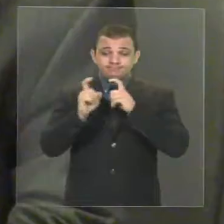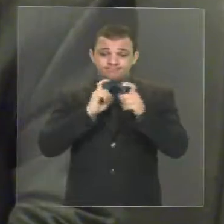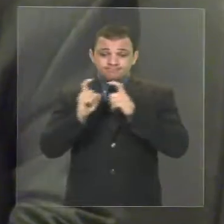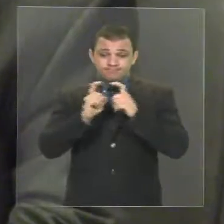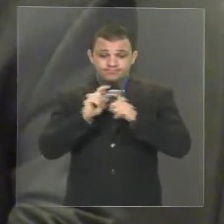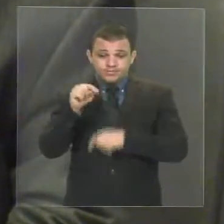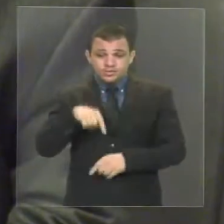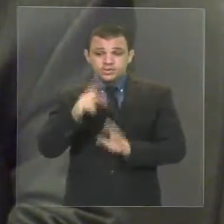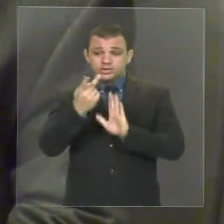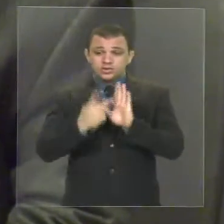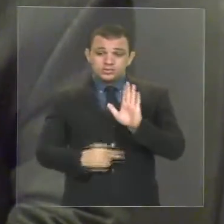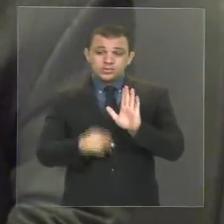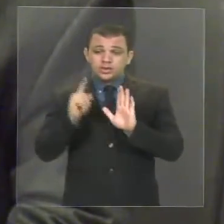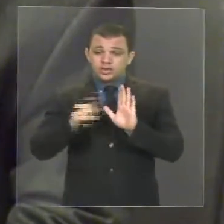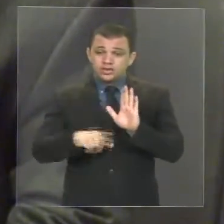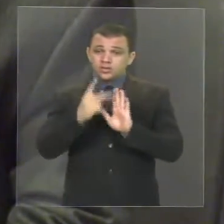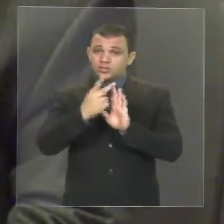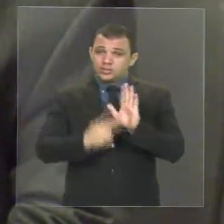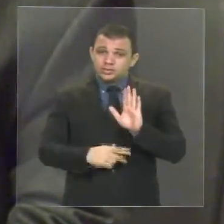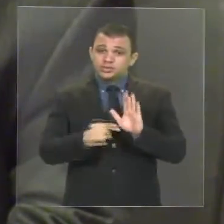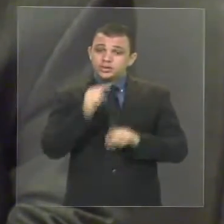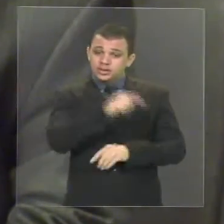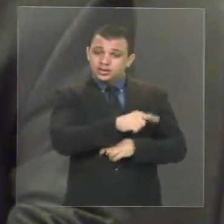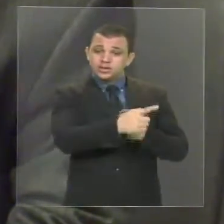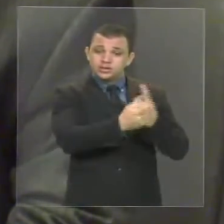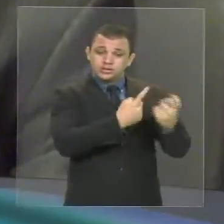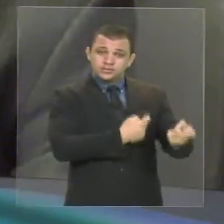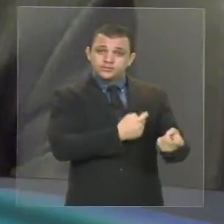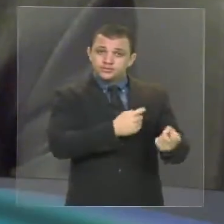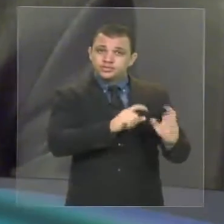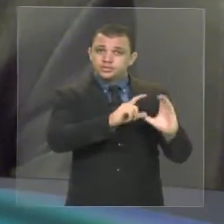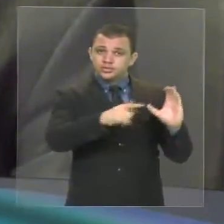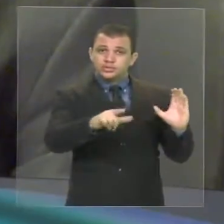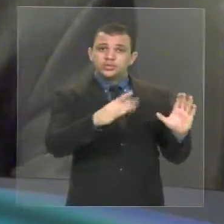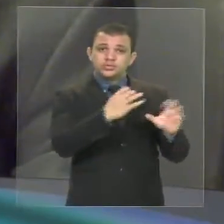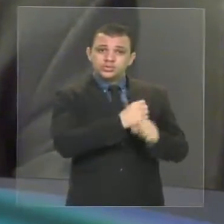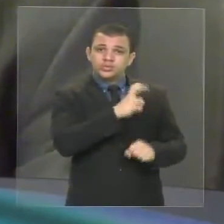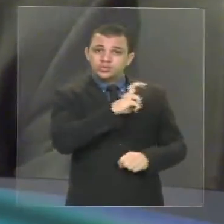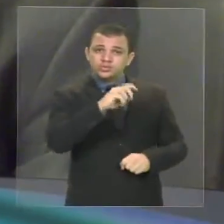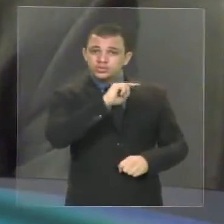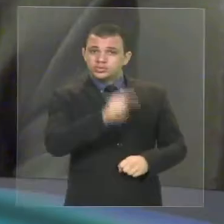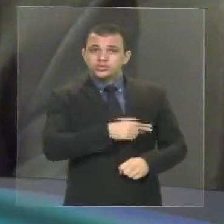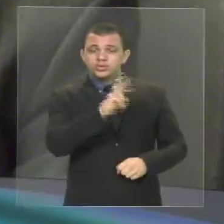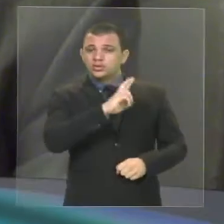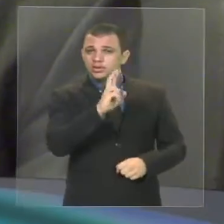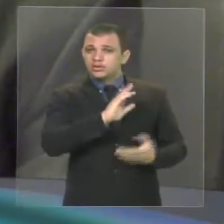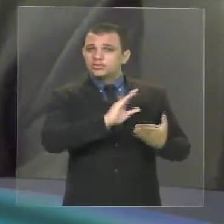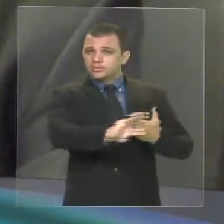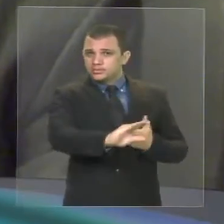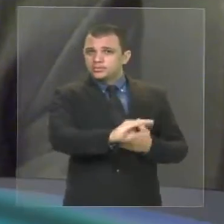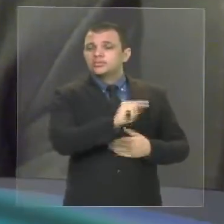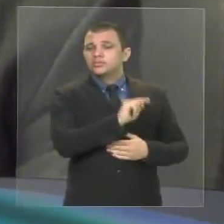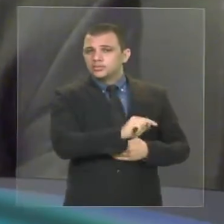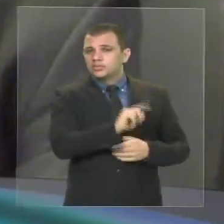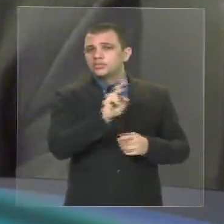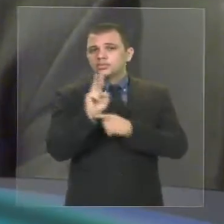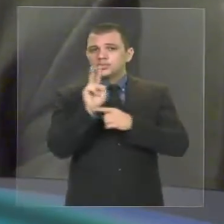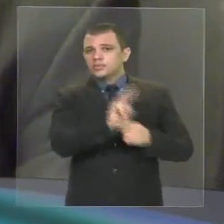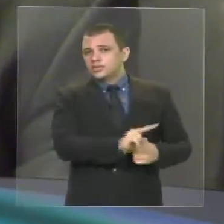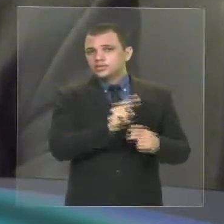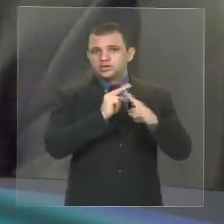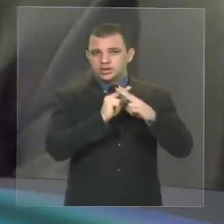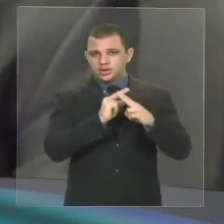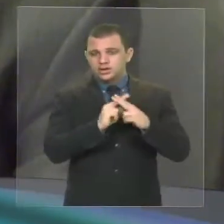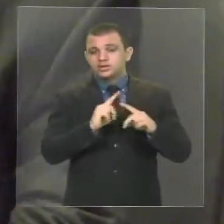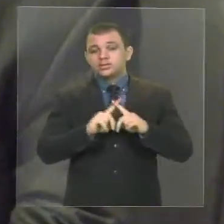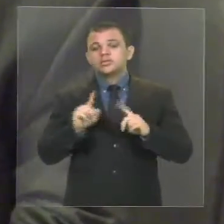deste projeto é o projeto da Avenida Litorânea, que custa em torno de 55 milhões, que é o valor do empréstimo. faço coro às suas palavras com relação a este